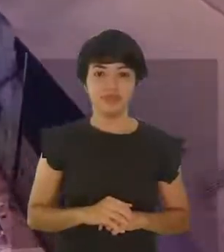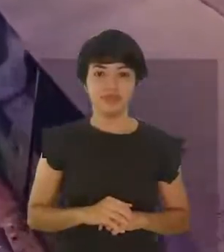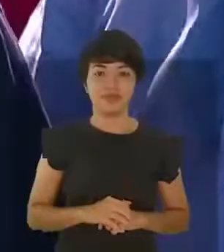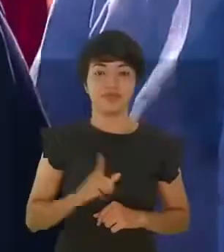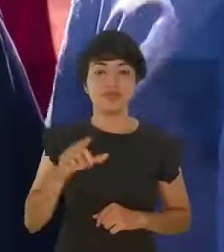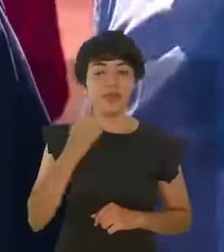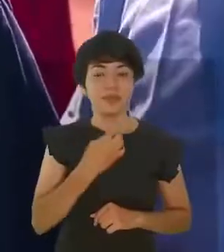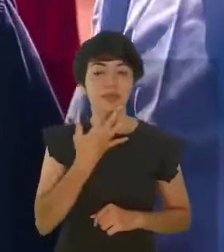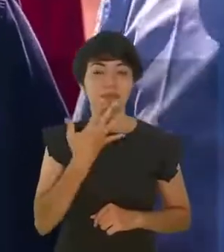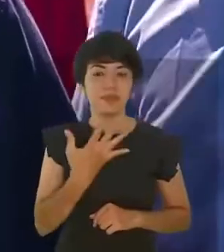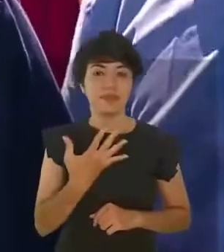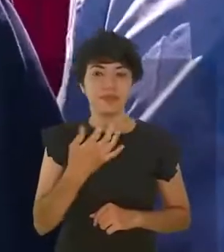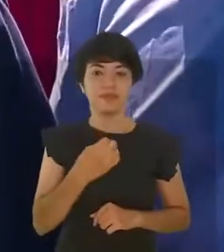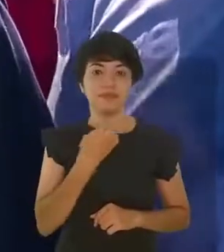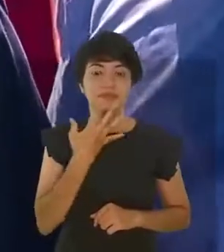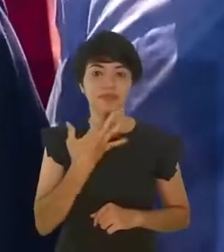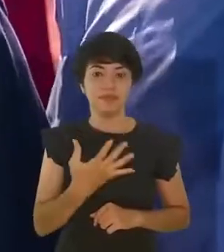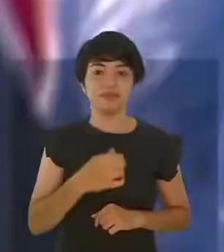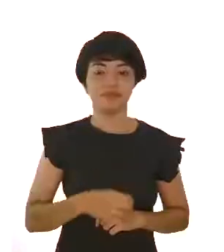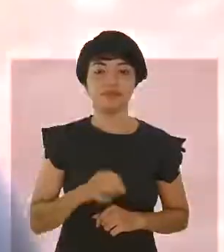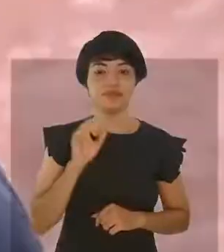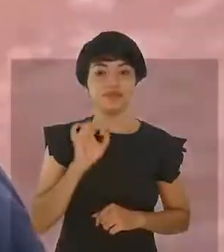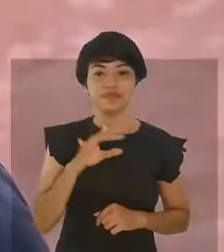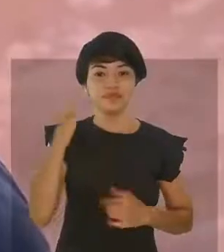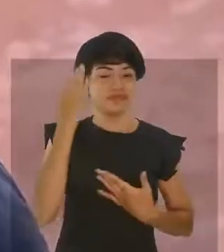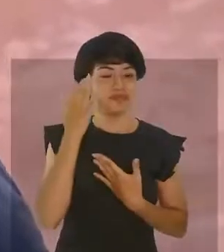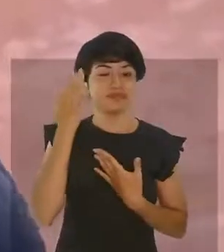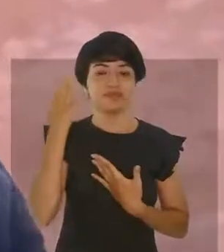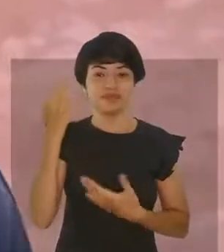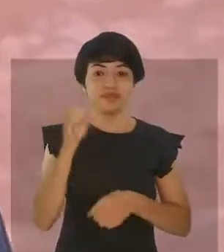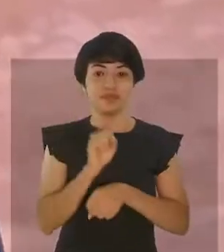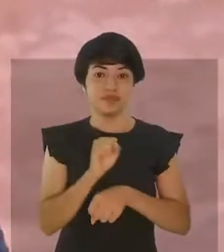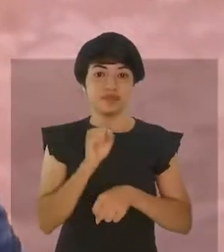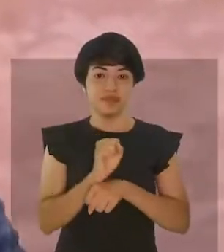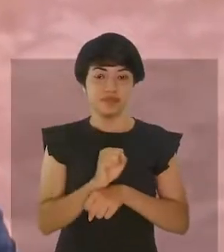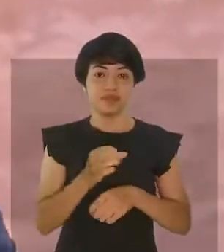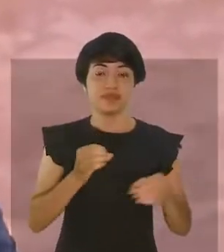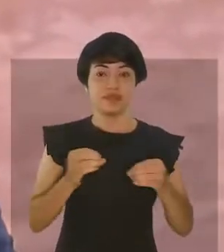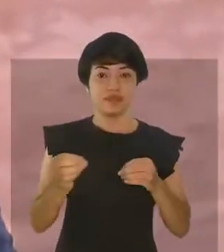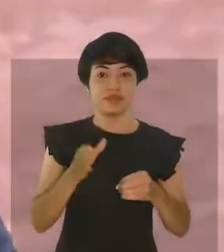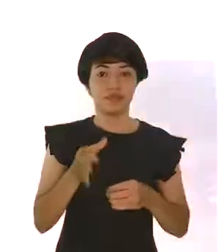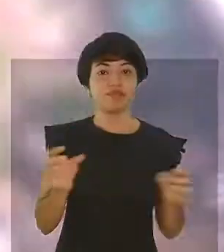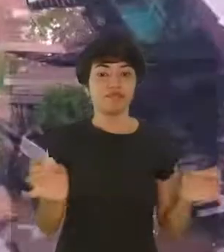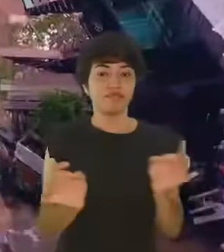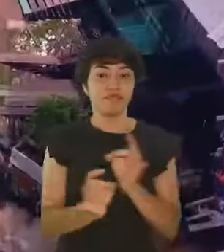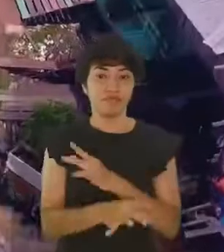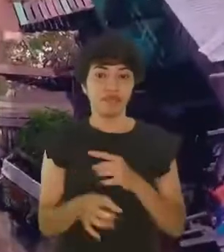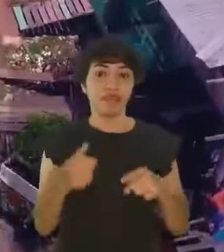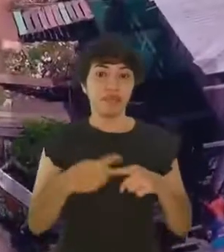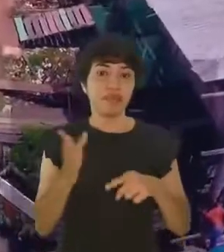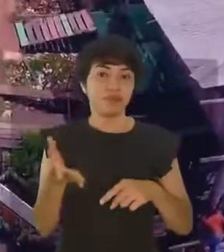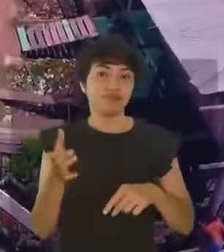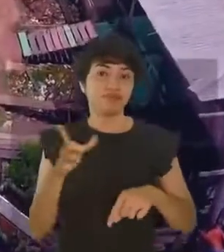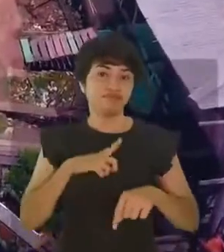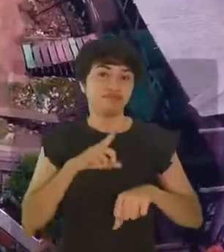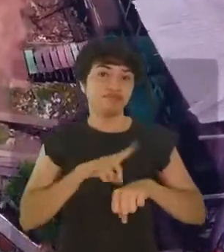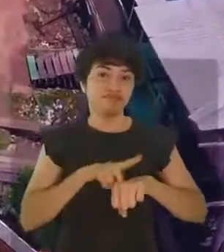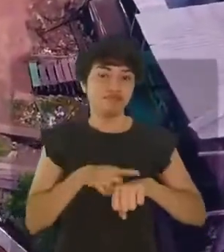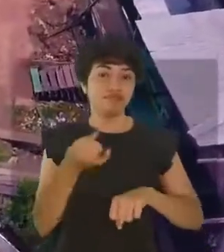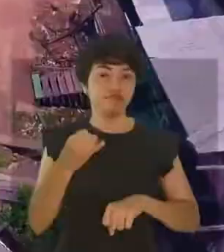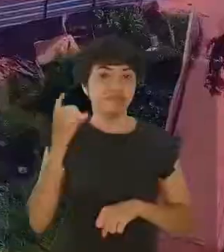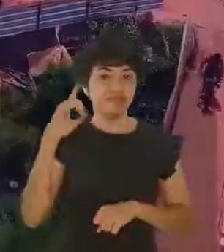É, muito bom, muito bom. Eu queria agradecer, já espero que a obra se conclua logo, né? Que já tem um tempinho já, se